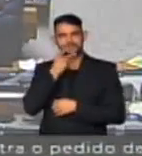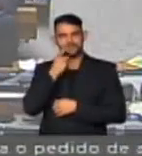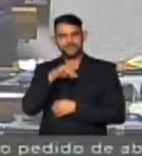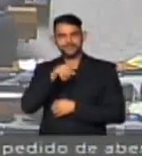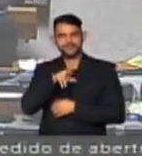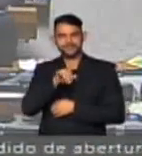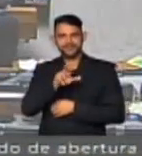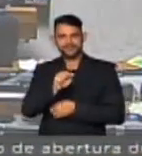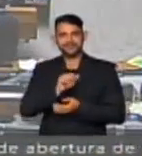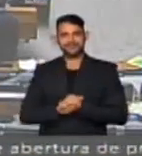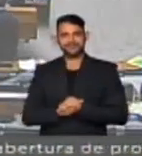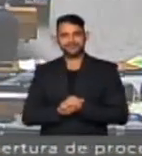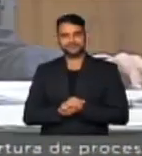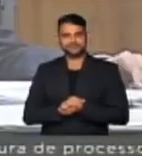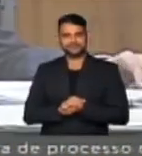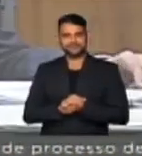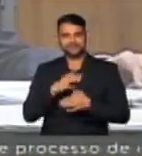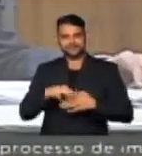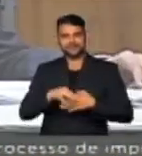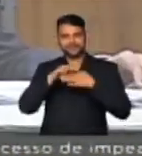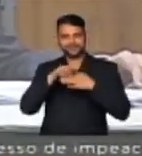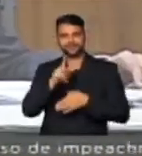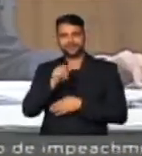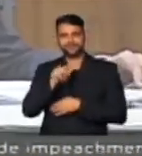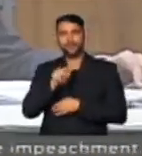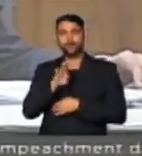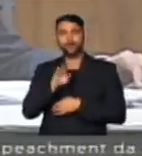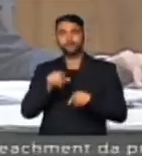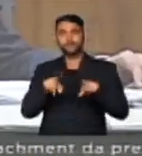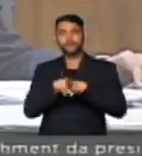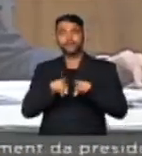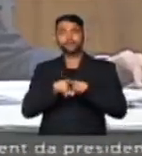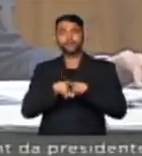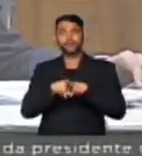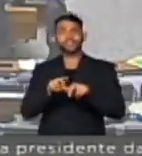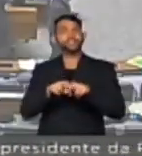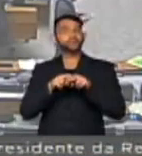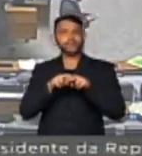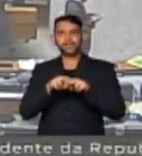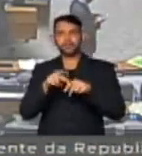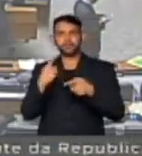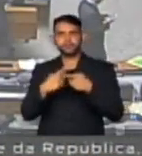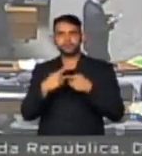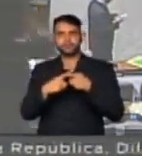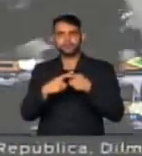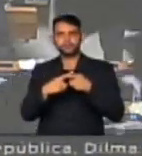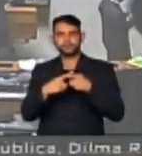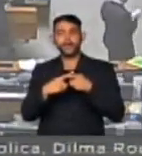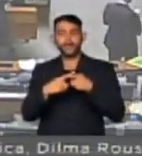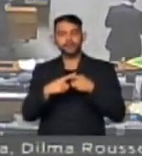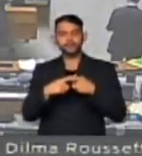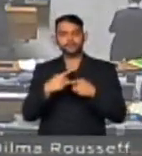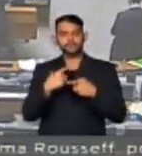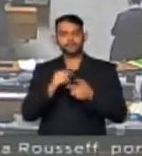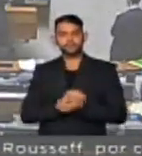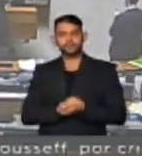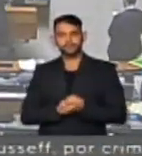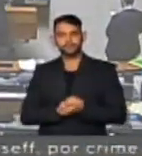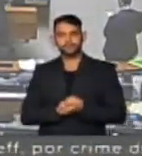Alceu Moreira, pela liderança do PMDB. Senhor presidente, senhores parlamentares.